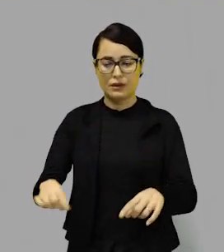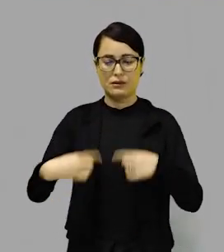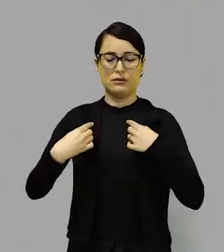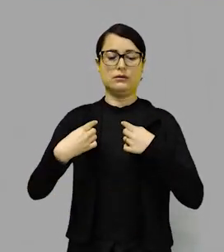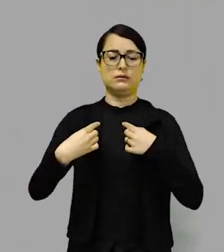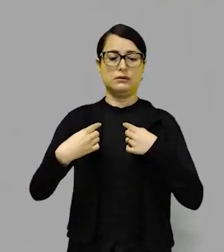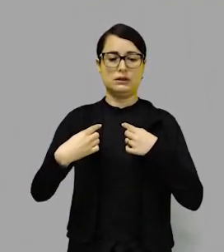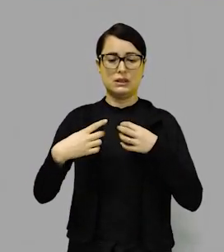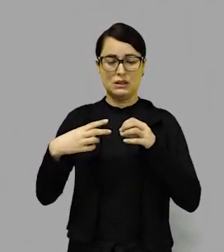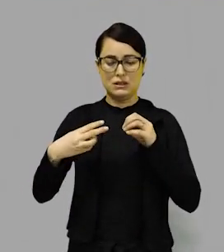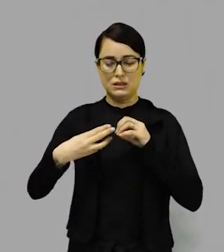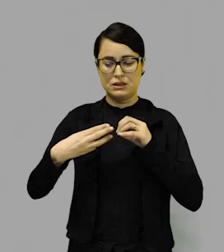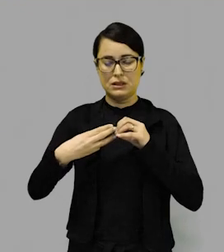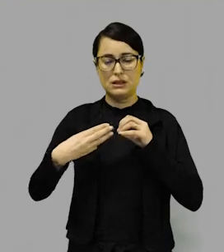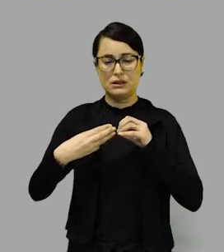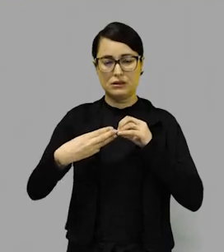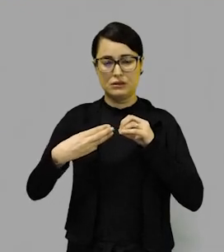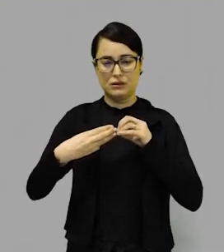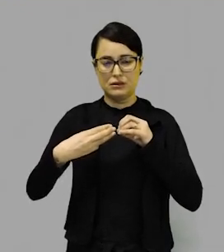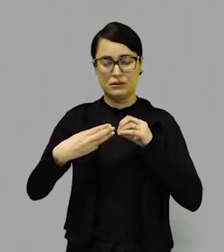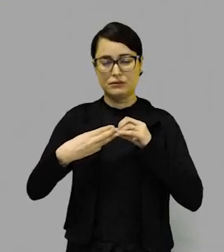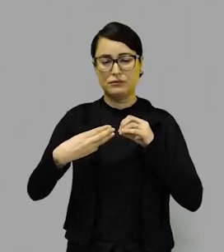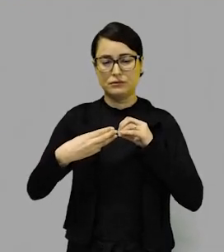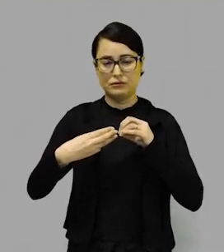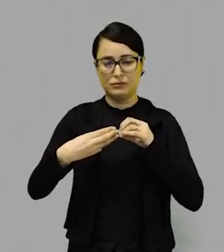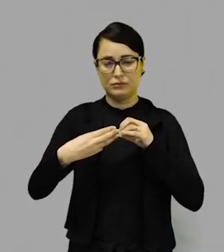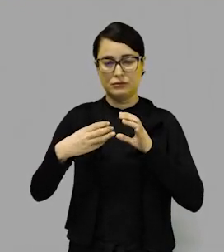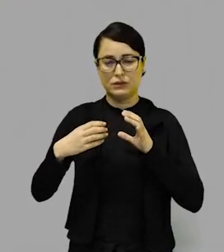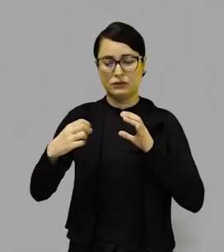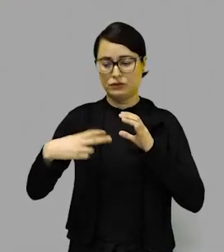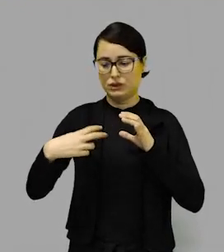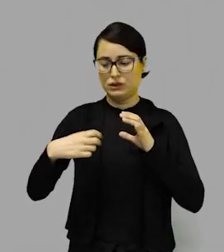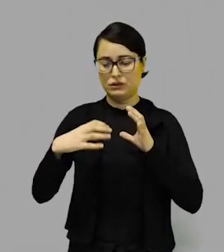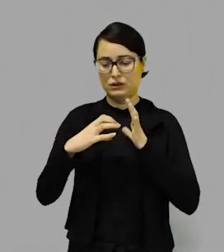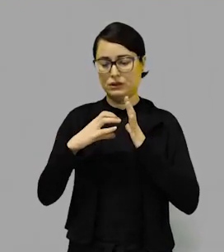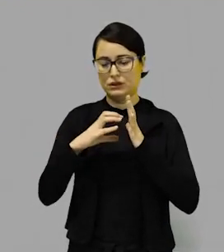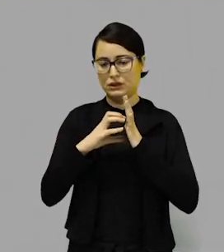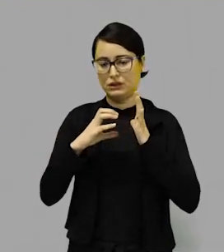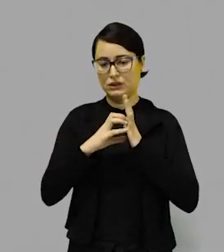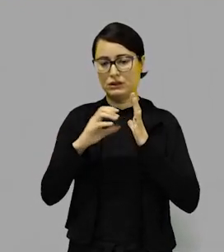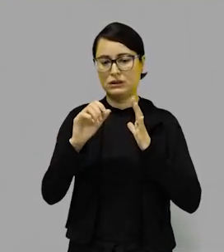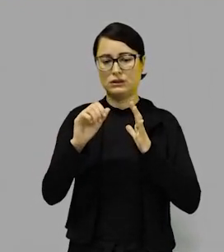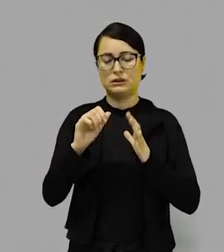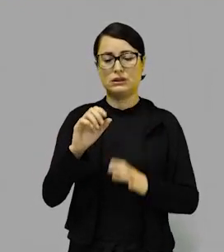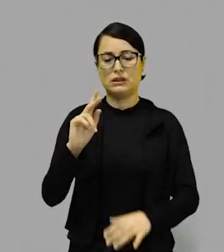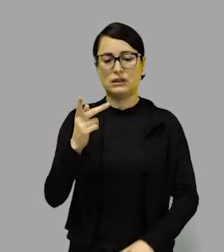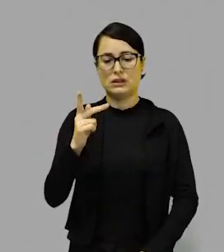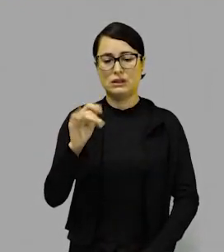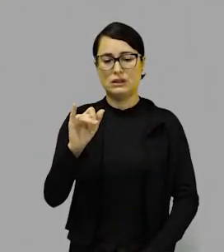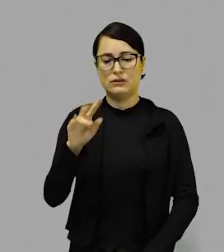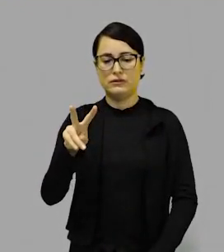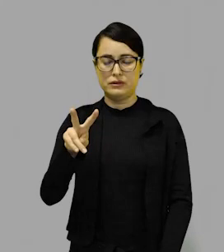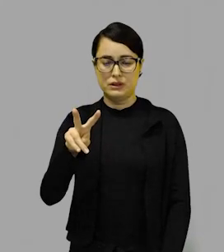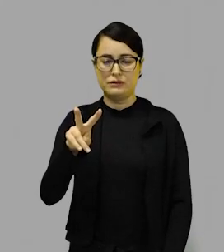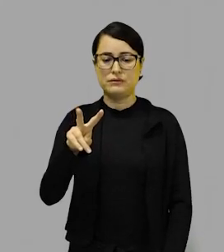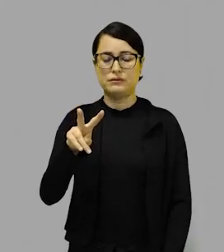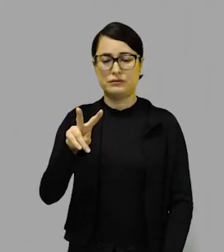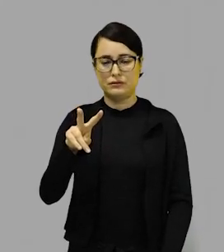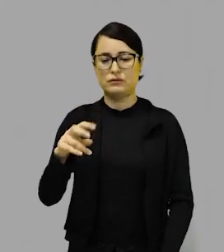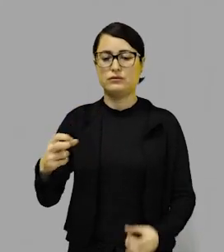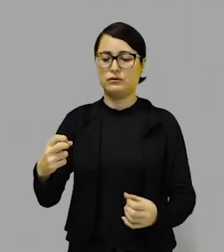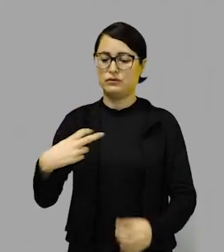Né? As células de defesa são atacadas pelo vírus chamado HIV, né? Que é o